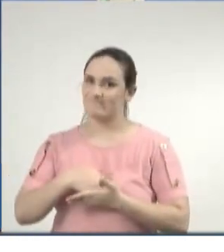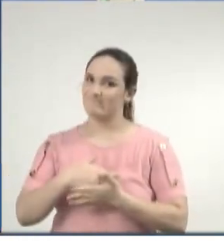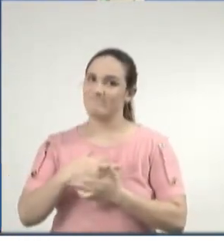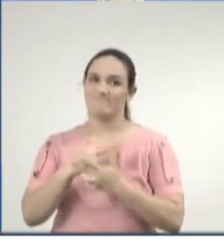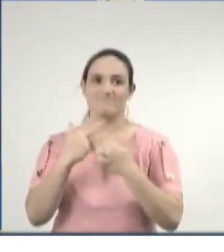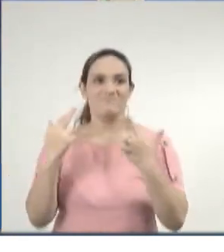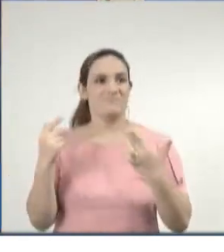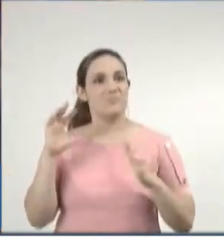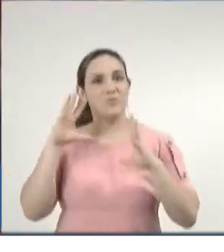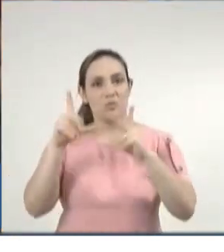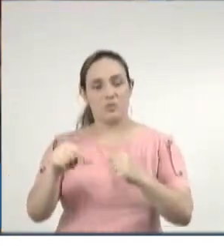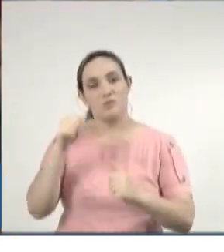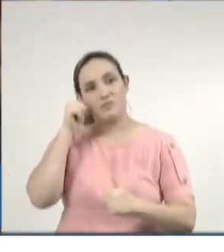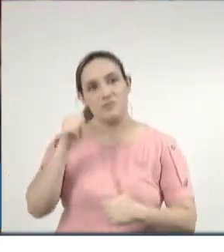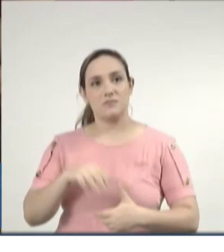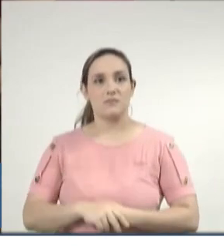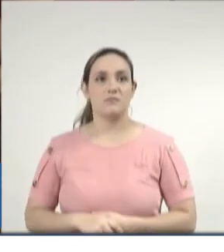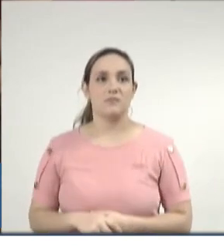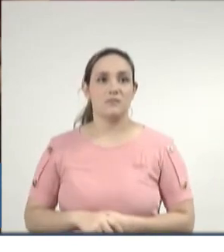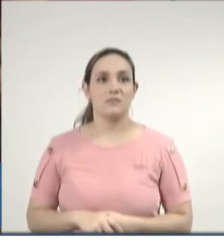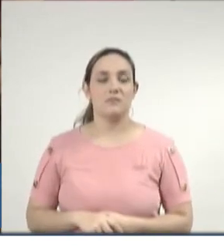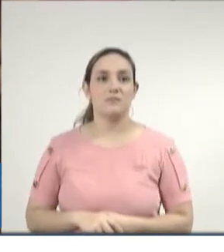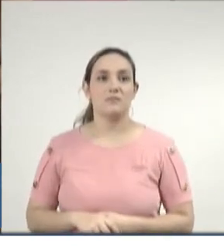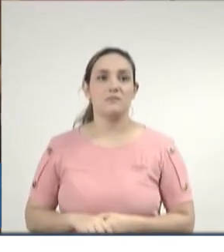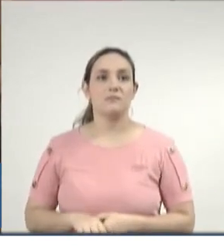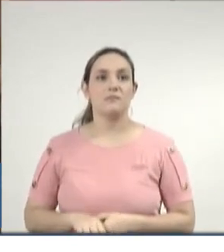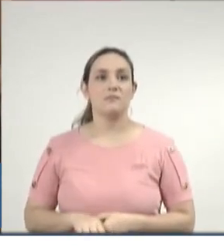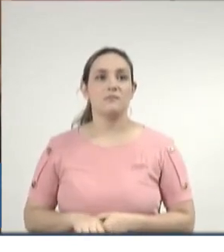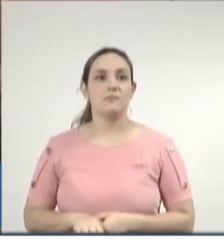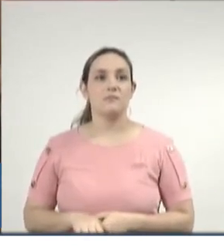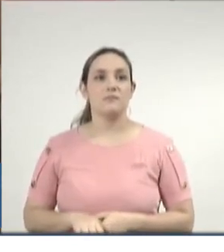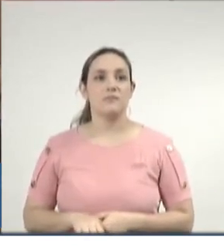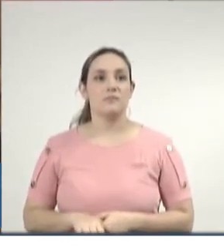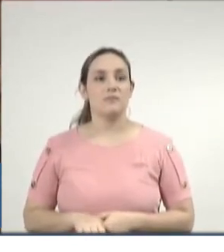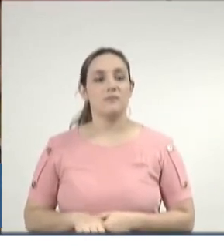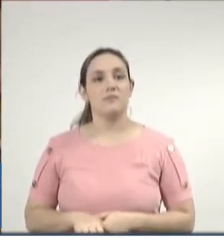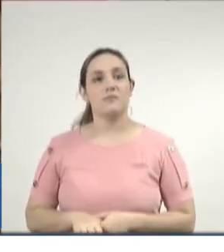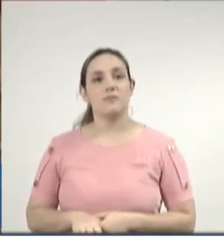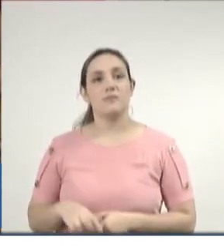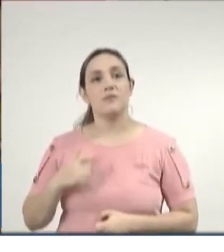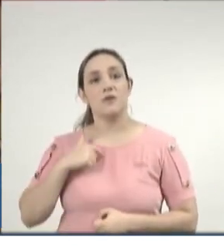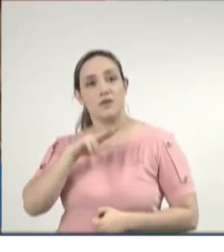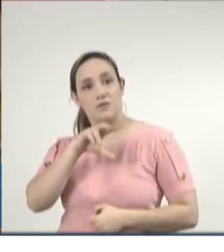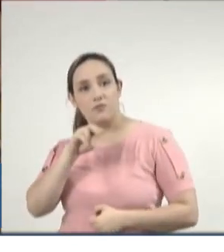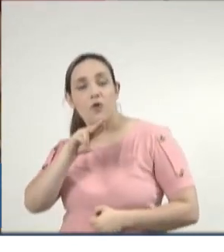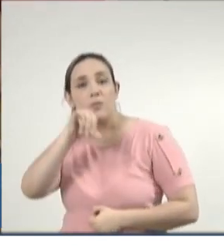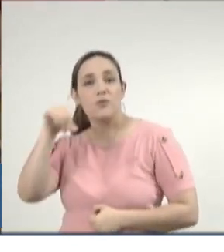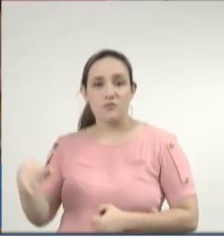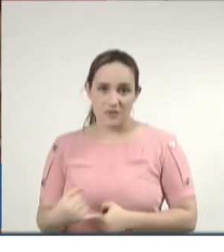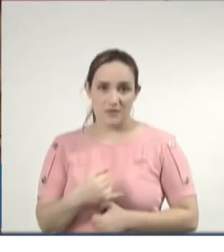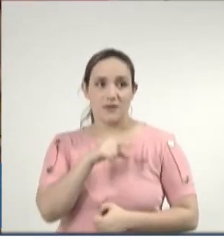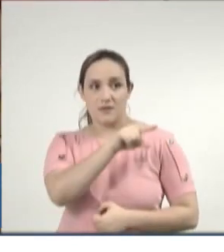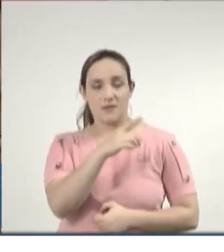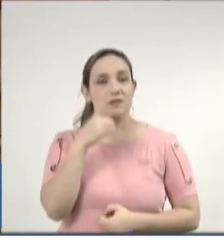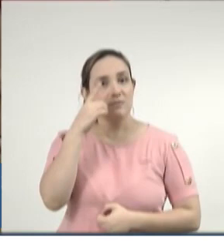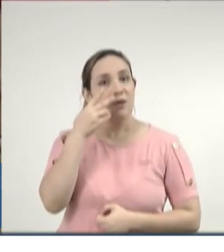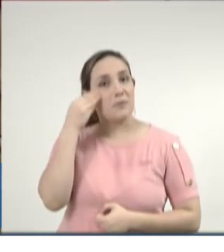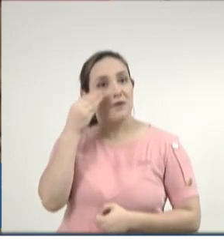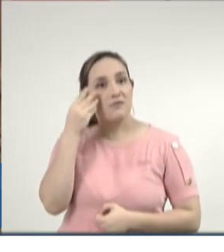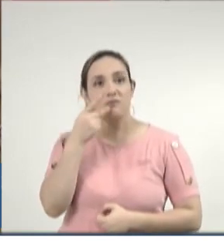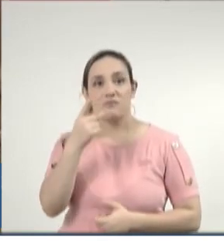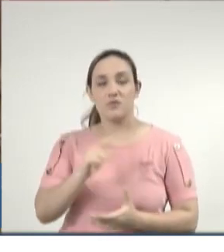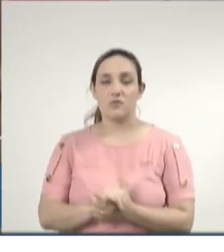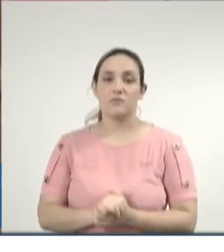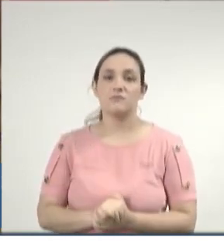de nós mulheres. Fala, deputado. Posso, ainda vou aproveitar a deixa da Mara, 30%